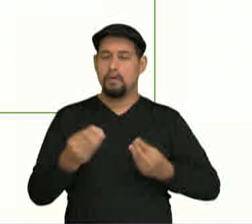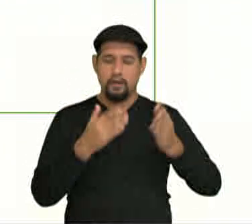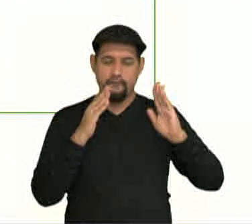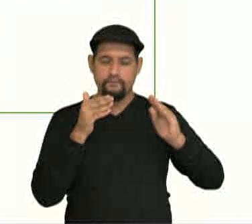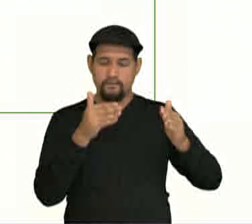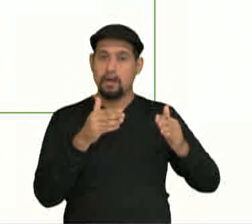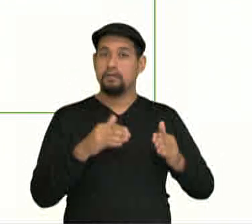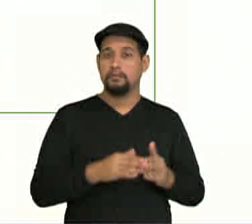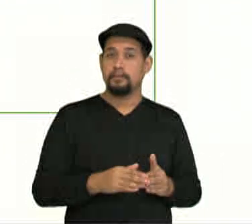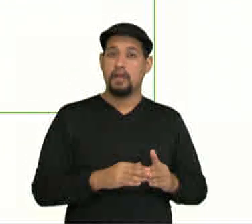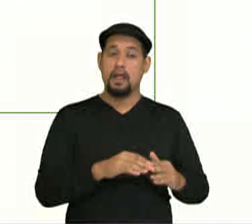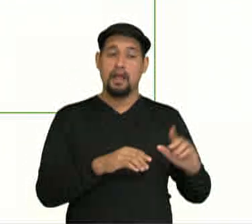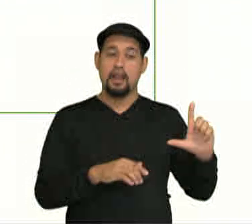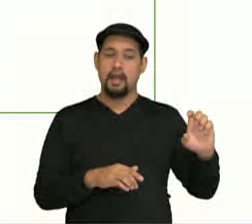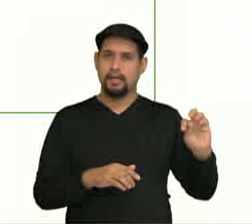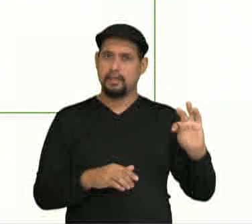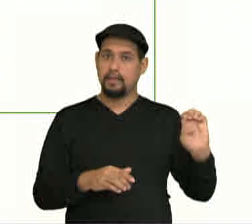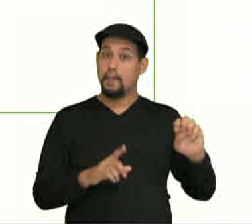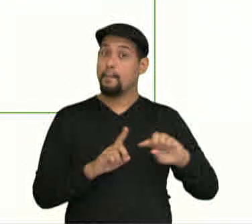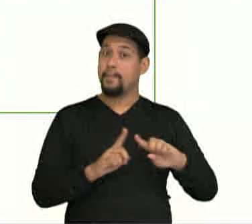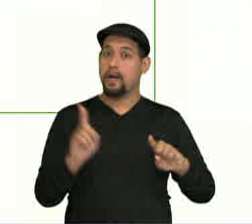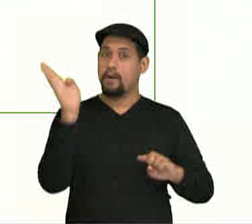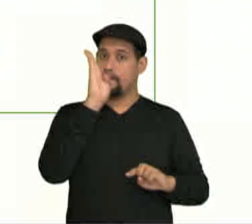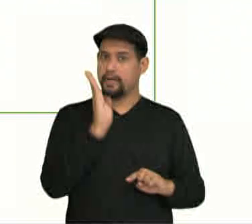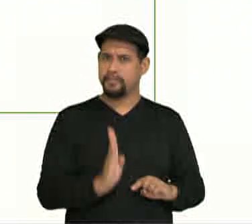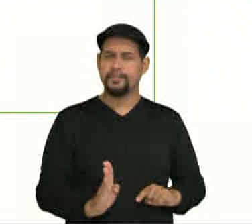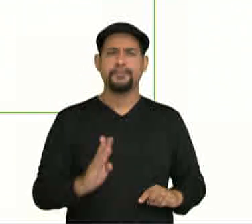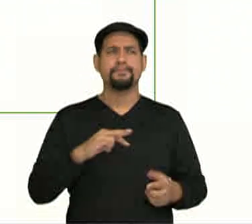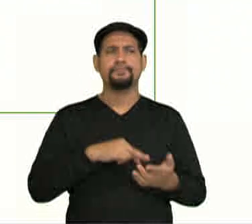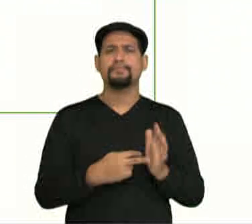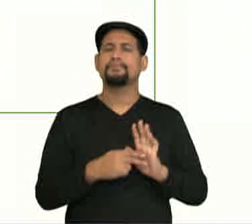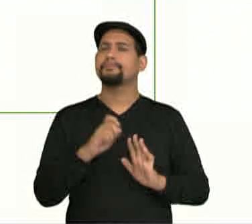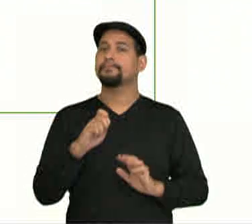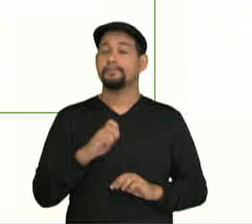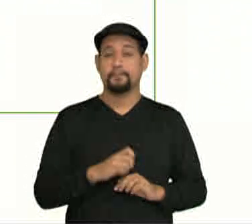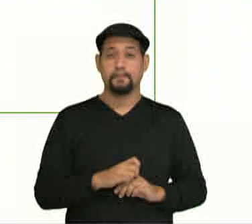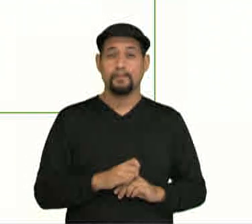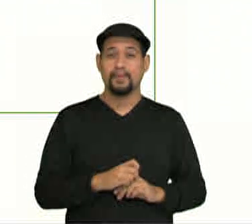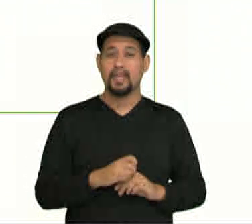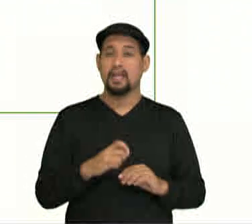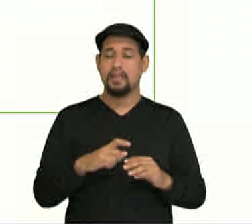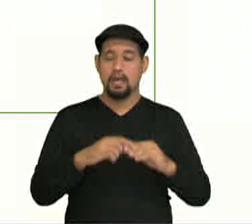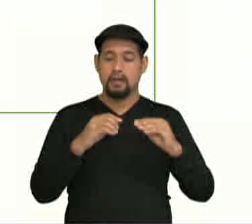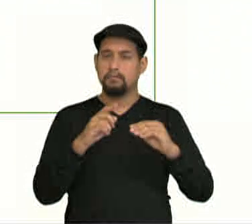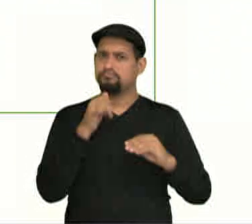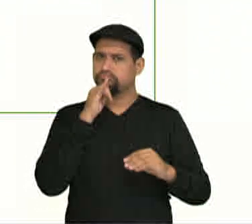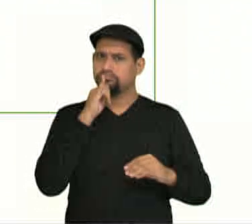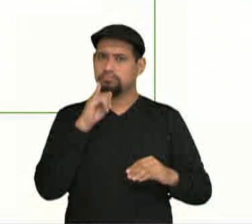e leste. Já o relevo brasileiro, ele é caracterizado por baixas e médias